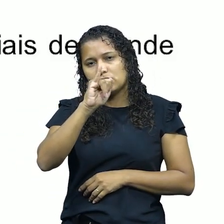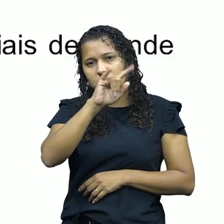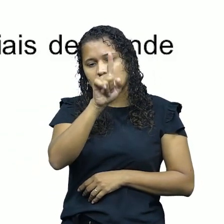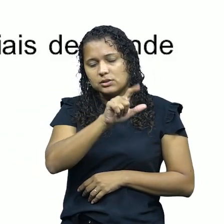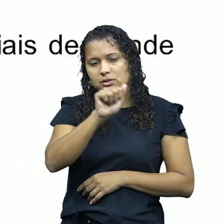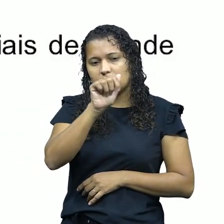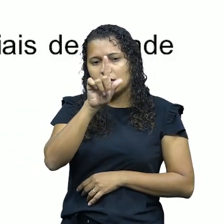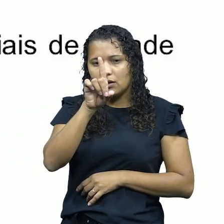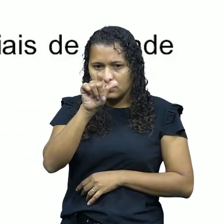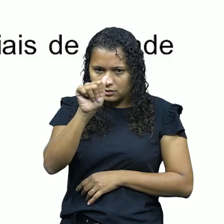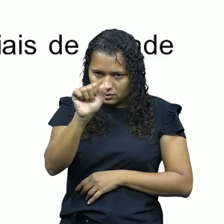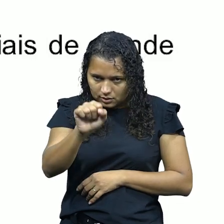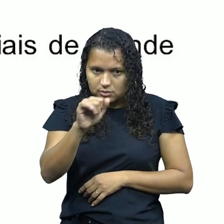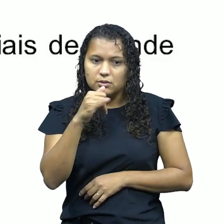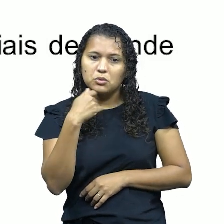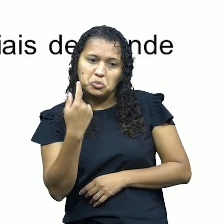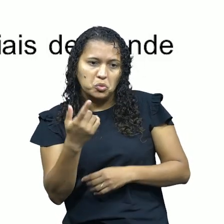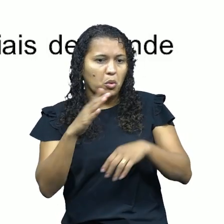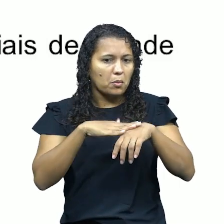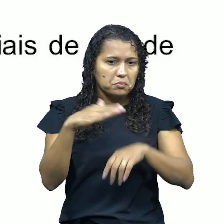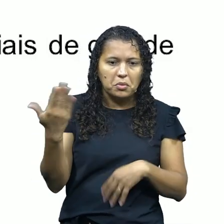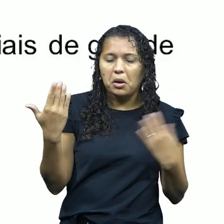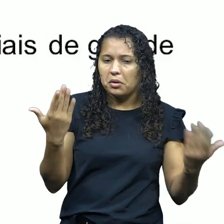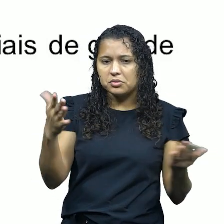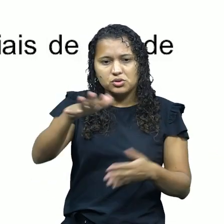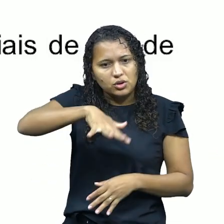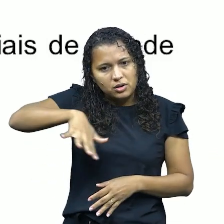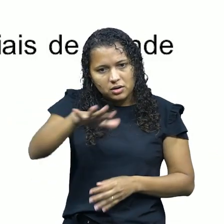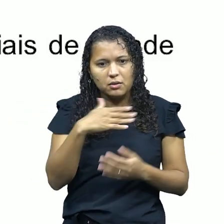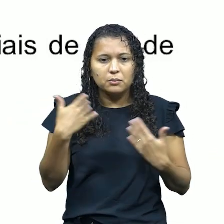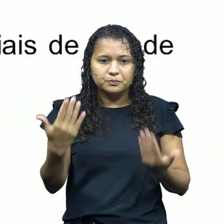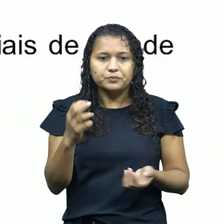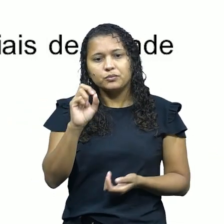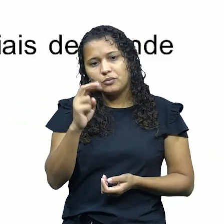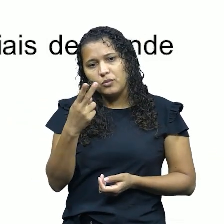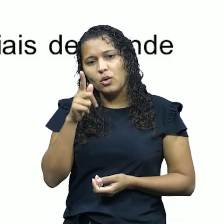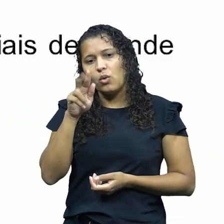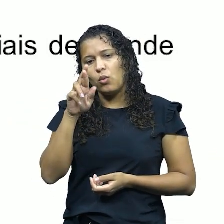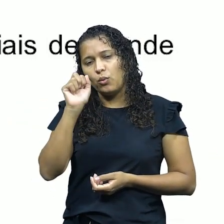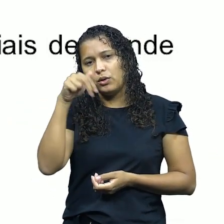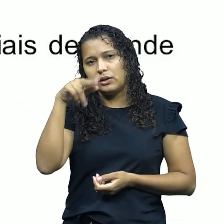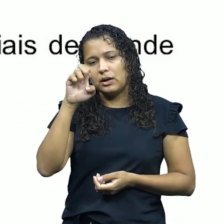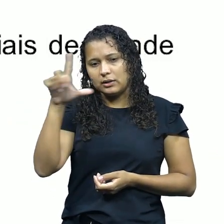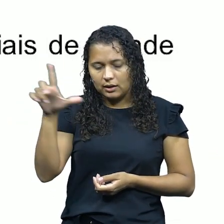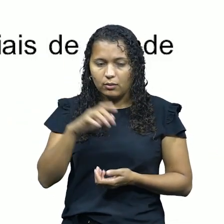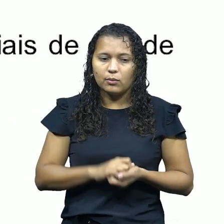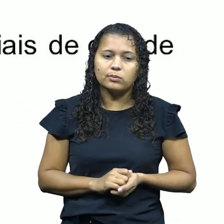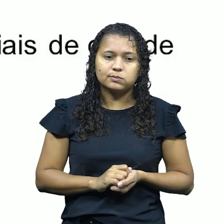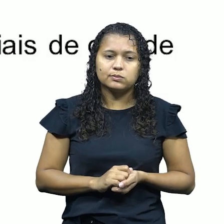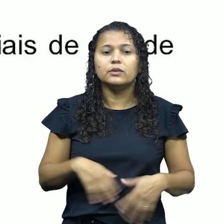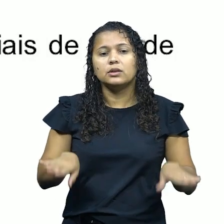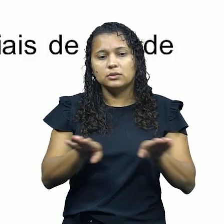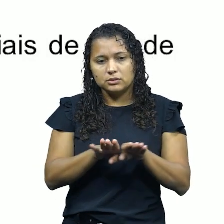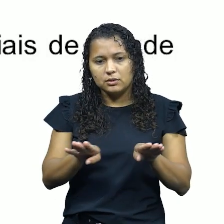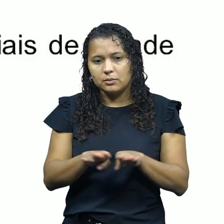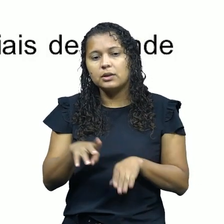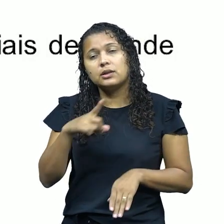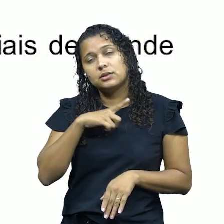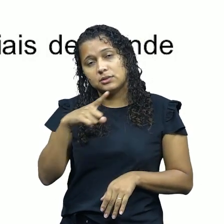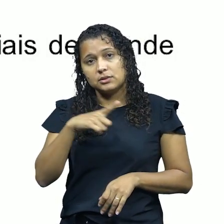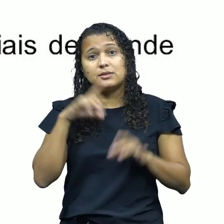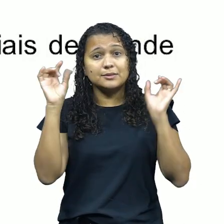é o agrupamento de um ou mais volumes de carga geral, ou mesmo carga a granel. E tem as